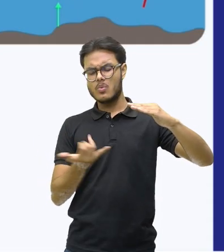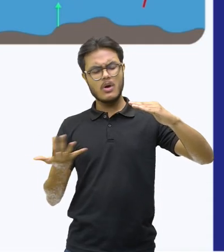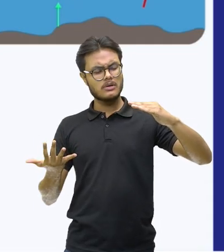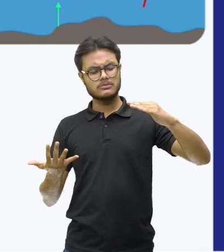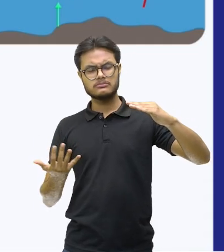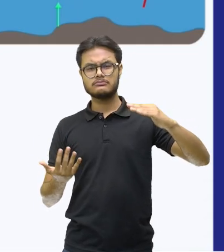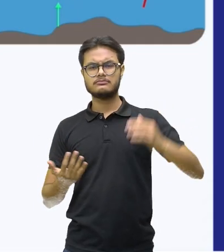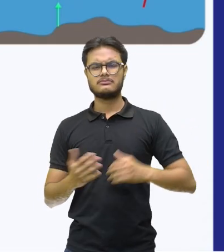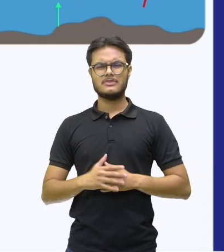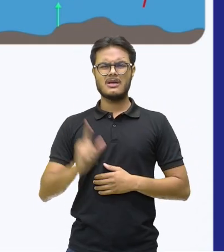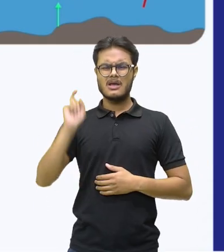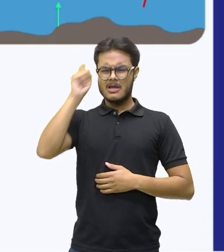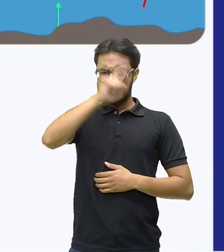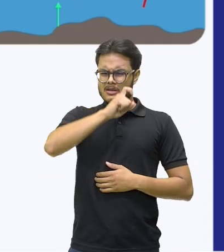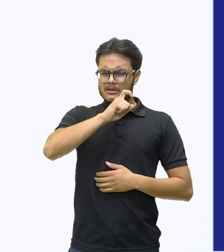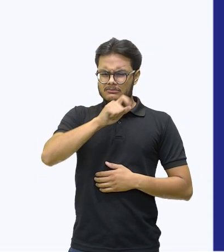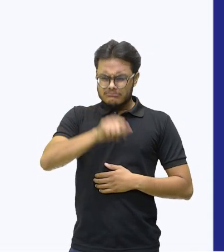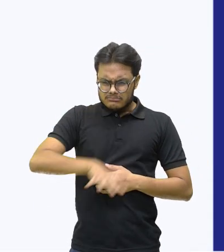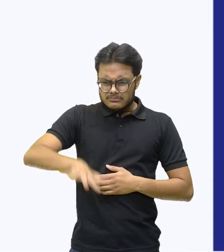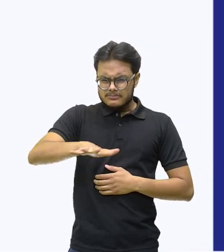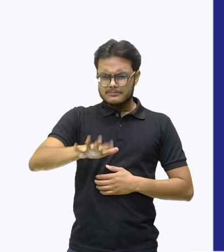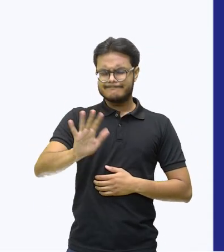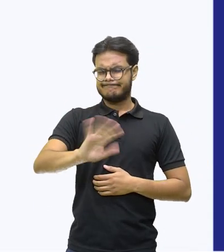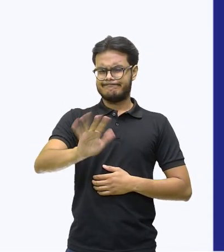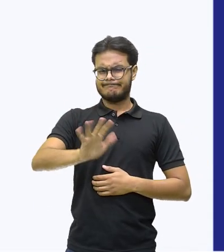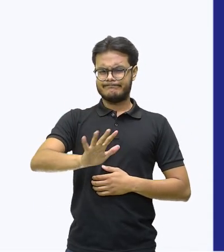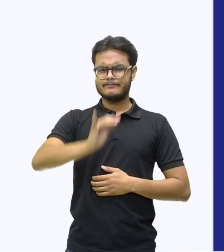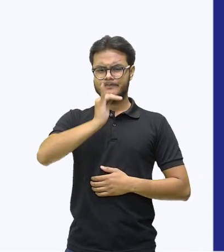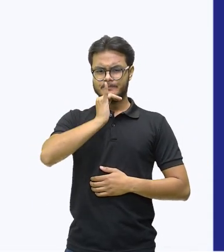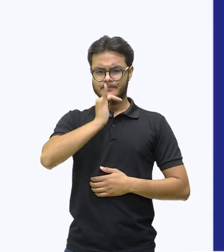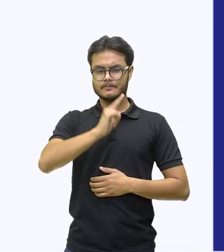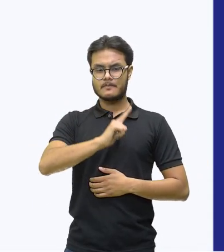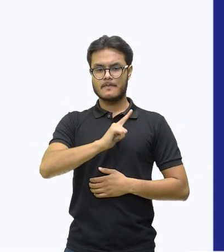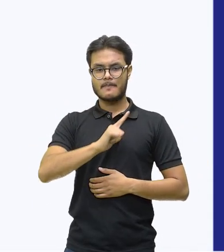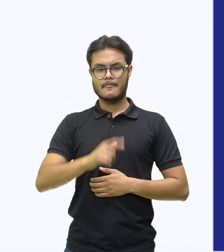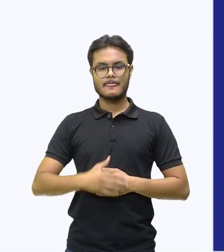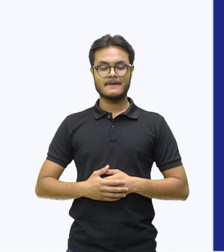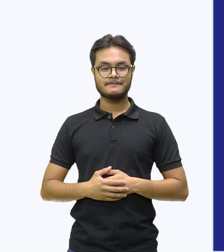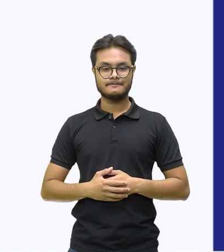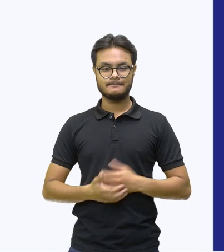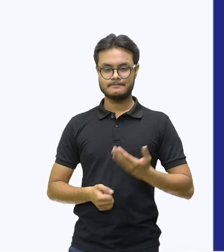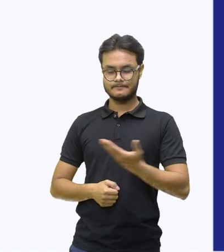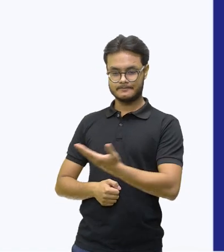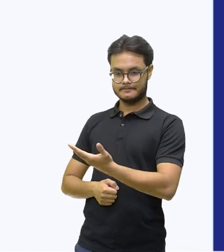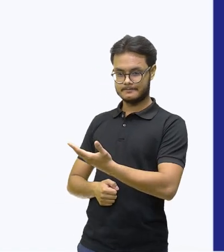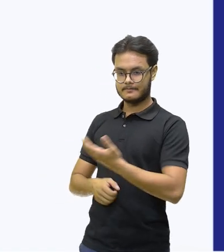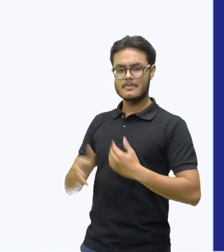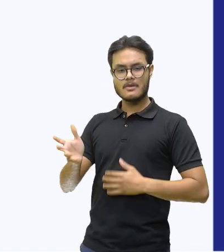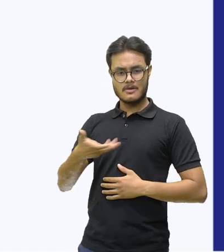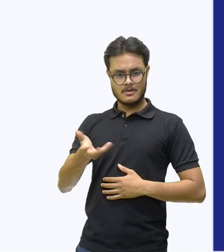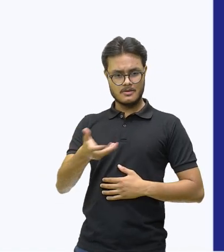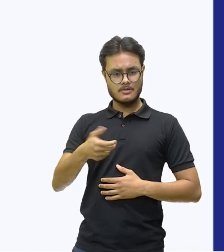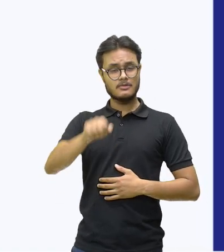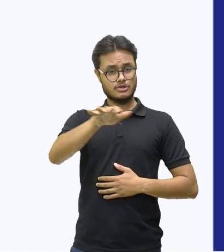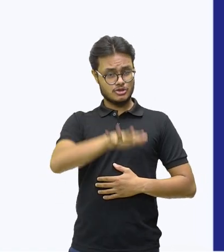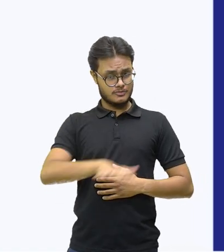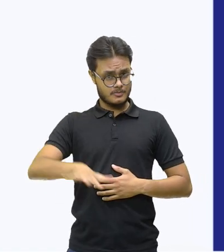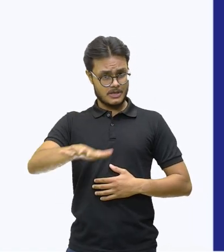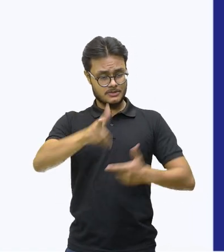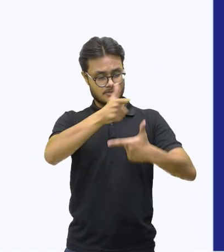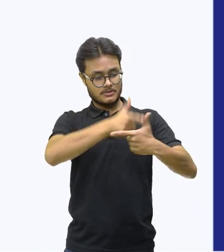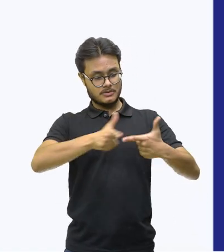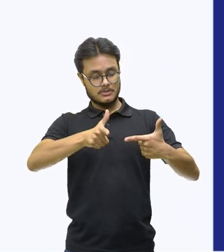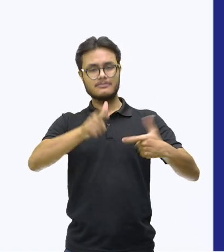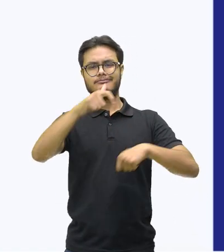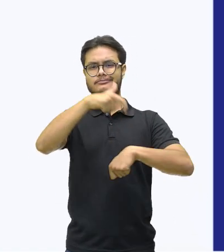Ah, professor, mas é difícil calcular o espaço? Nada, é só pegar, nesse caso, a equação da velocidade, que é espaço dividido pelo tempo. Se